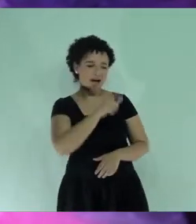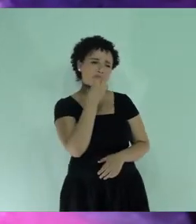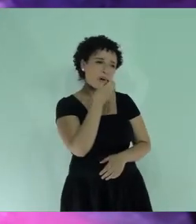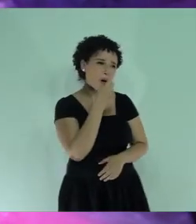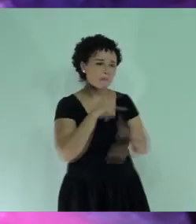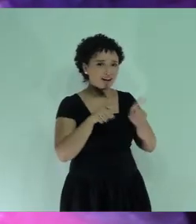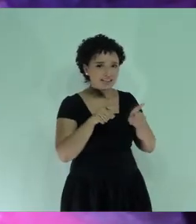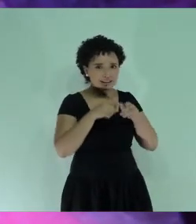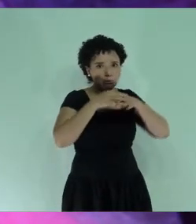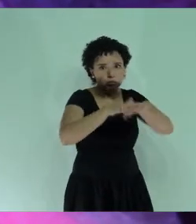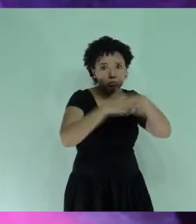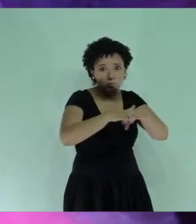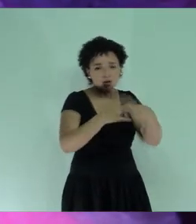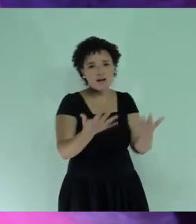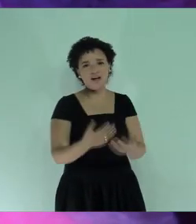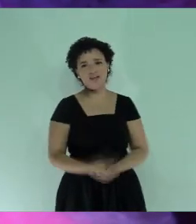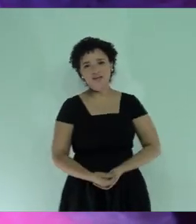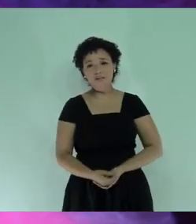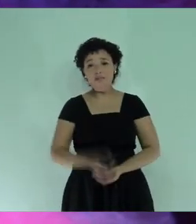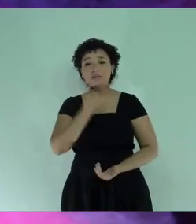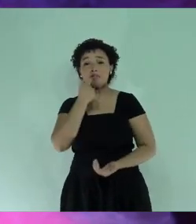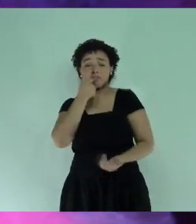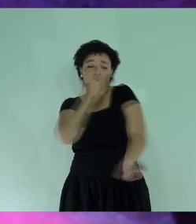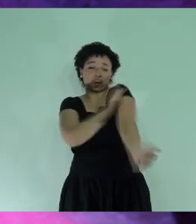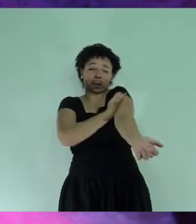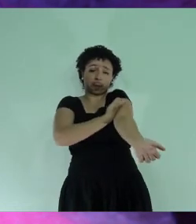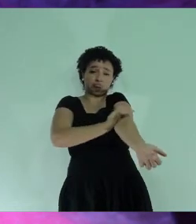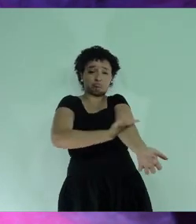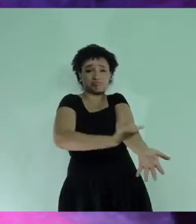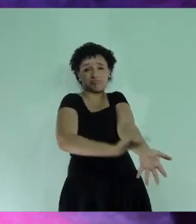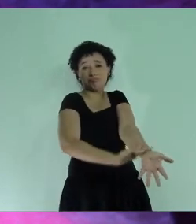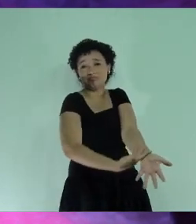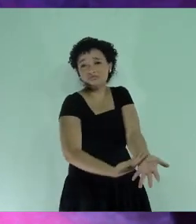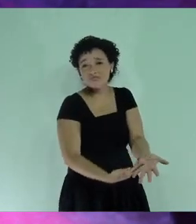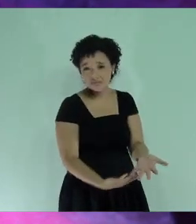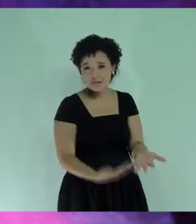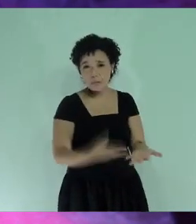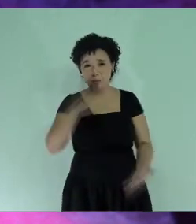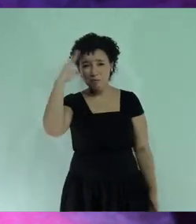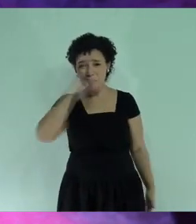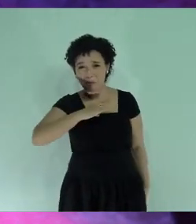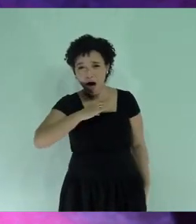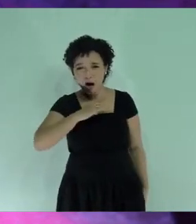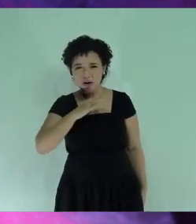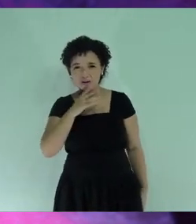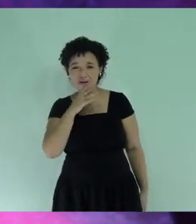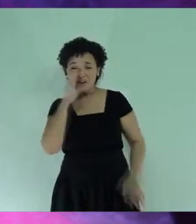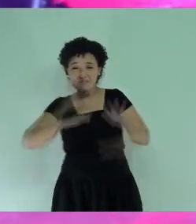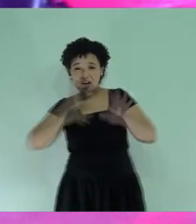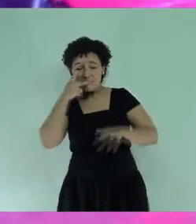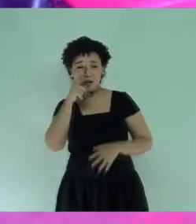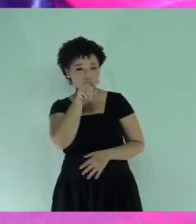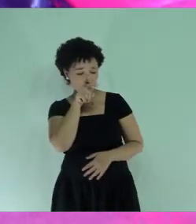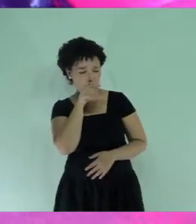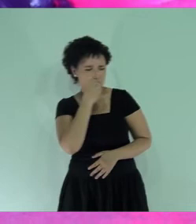Mesmo diante de tanto sangue derramado, se tem a maldade e a audácia de se falar que queremos privilégio.